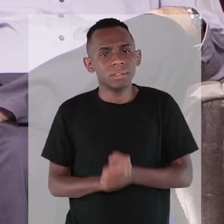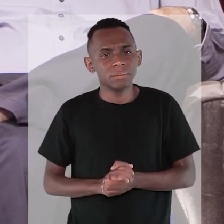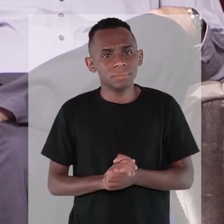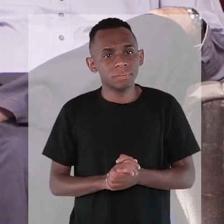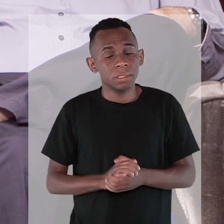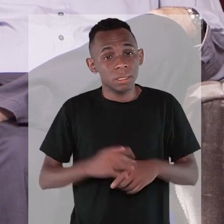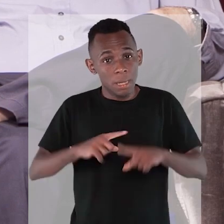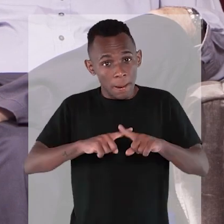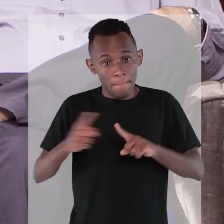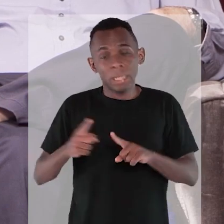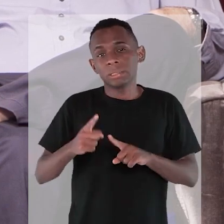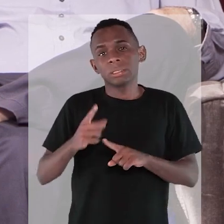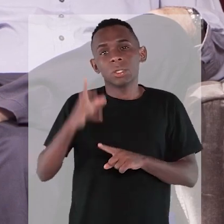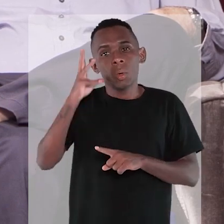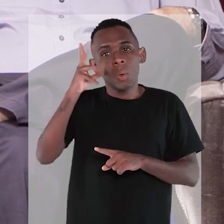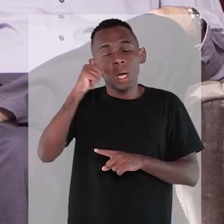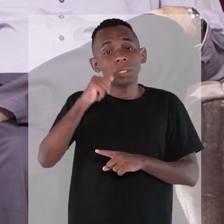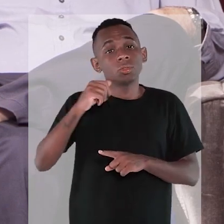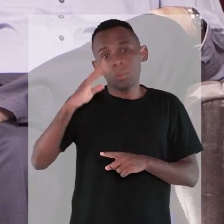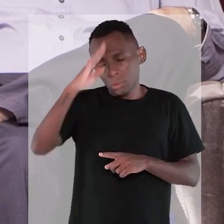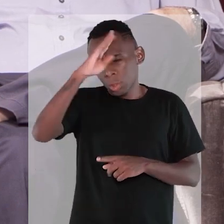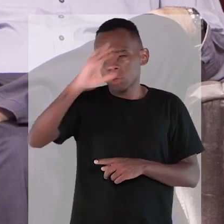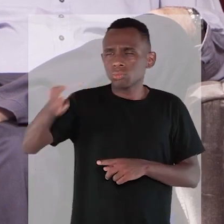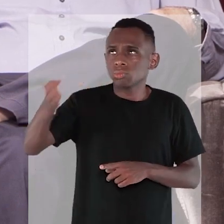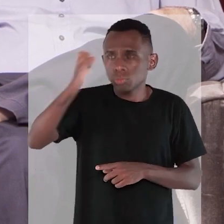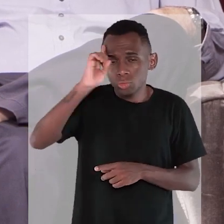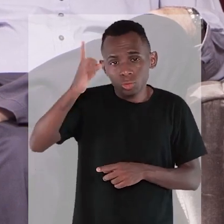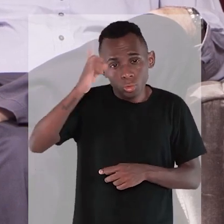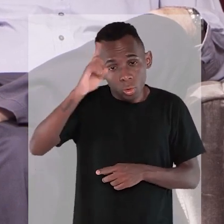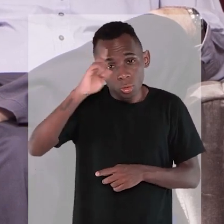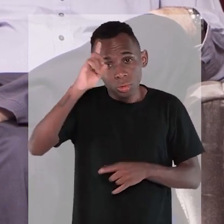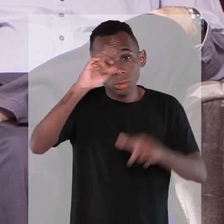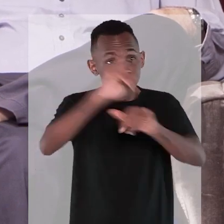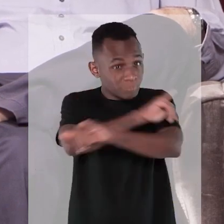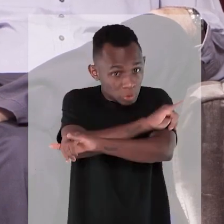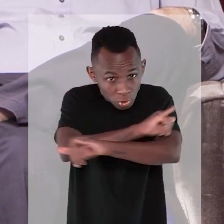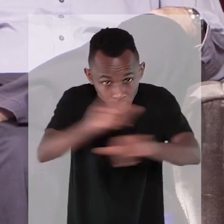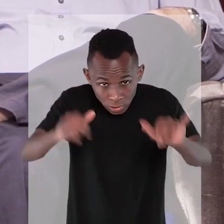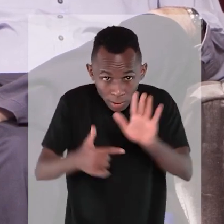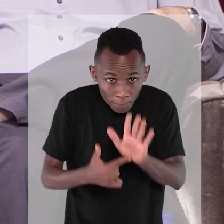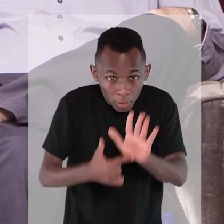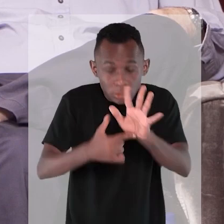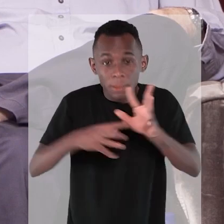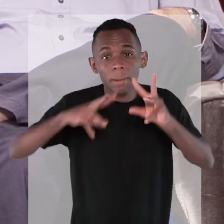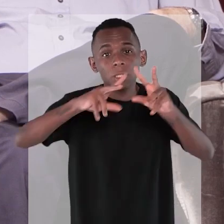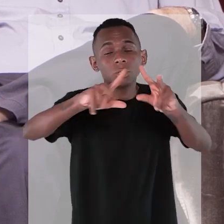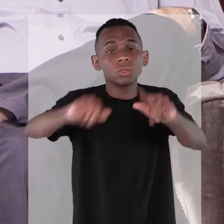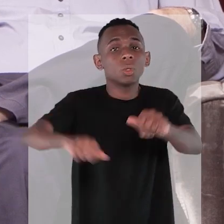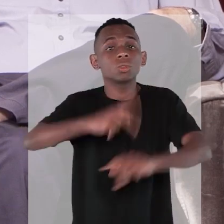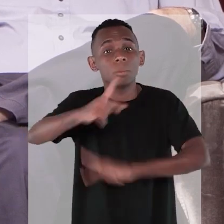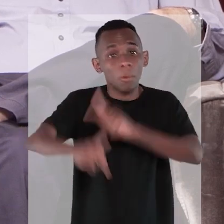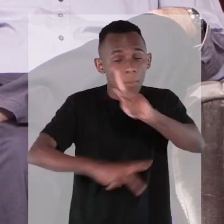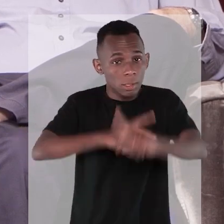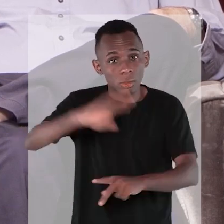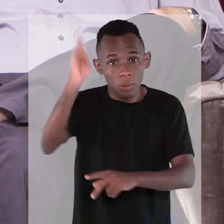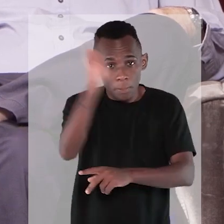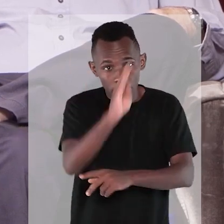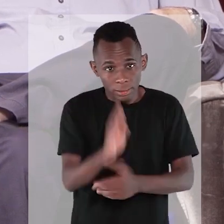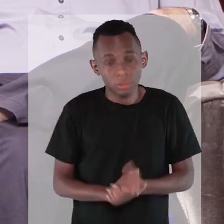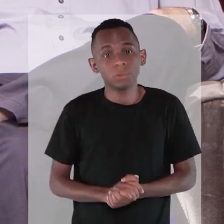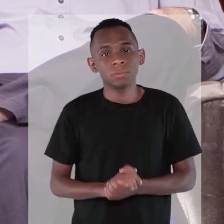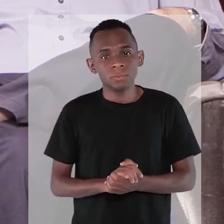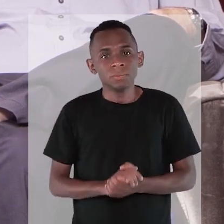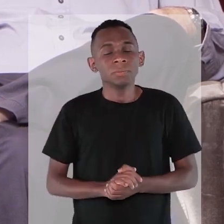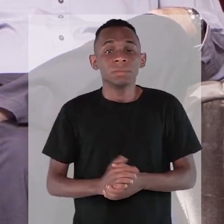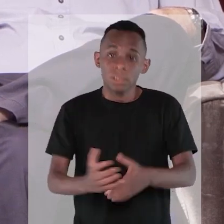que o Bolsonaro, todo dia, desde a eleição dele, o que ele está dizendo para toda a população brasileira, que quer exercer aquele seu micropoder